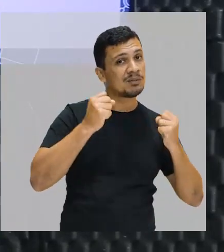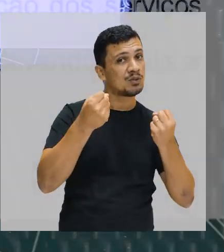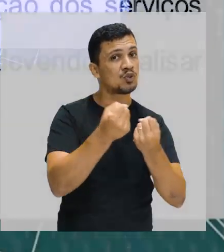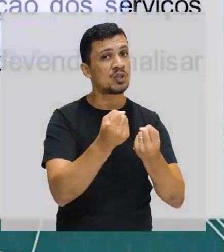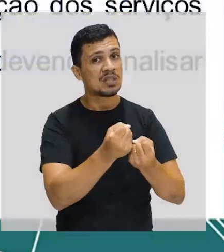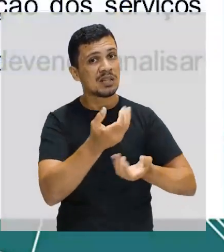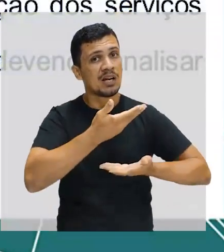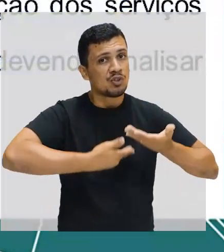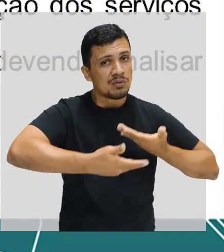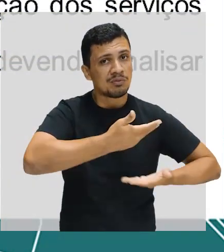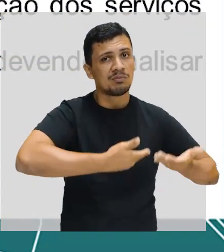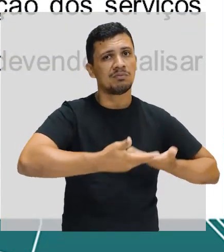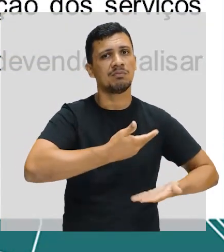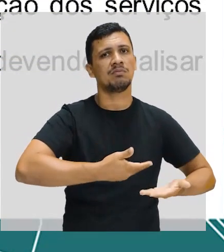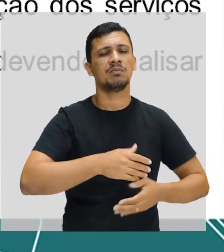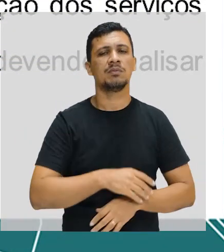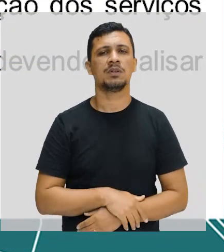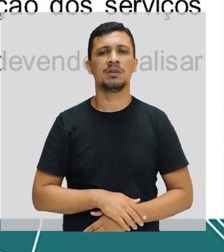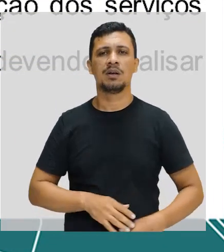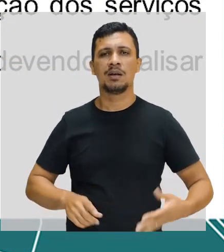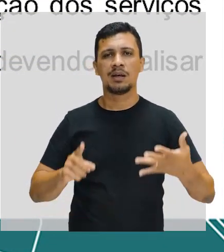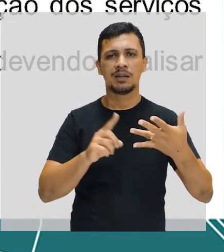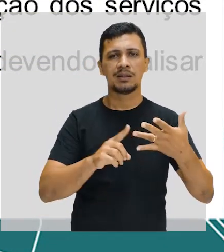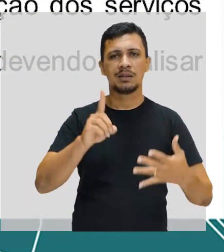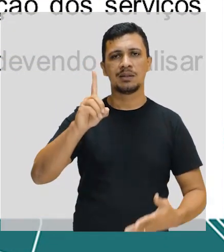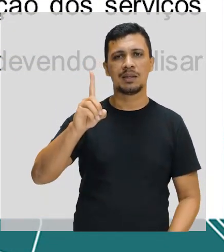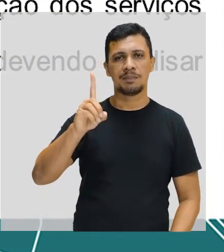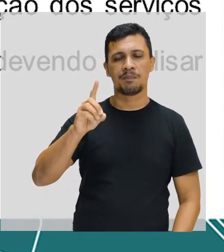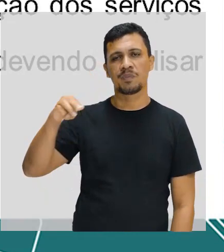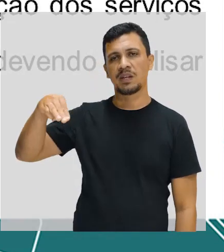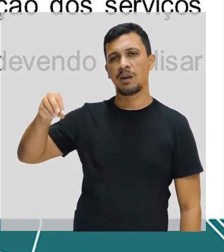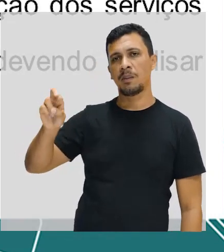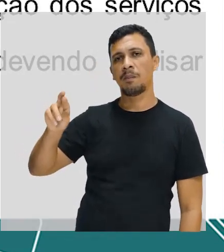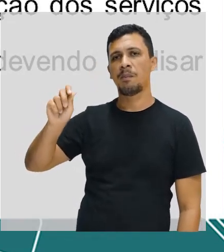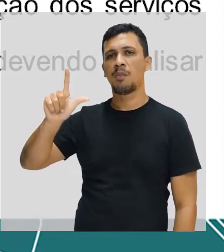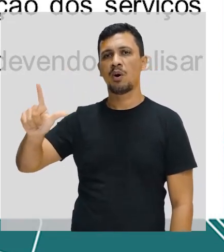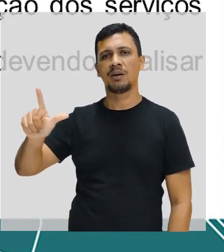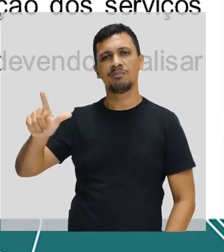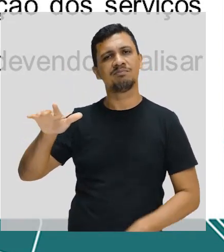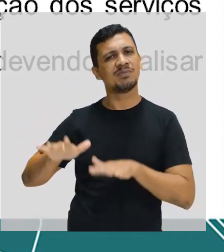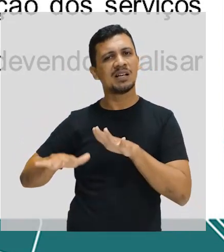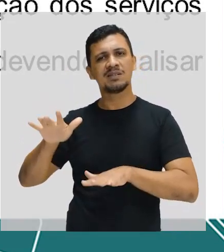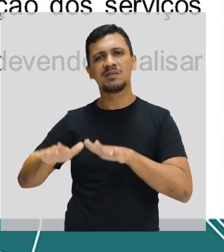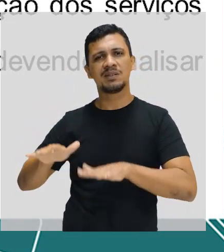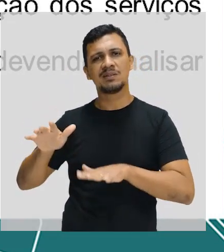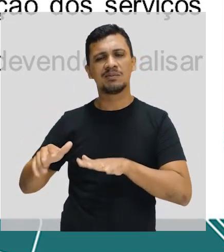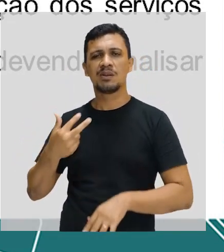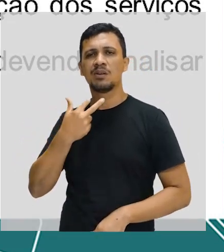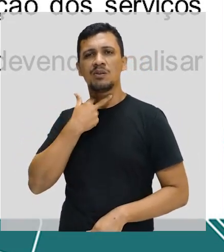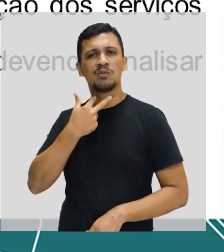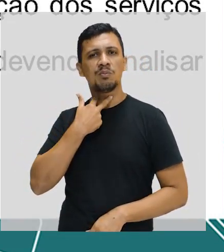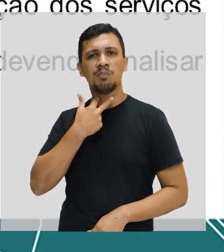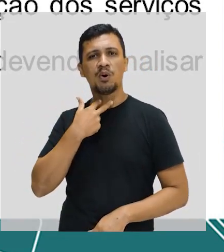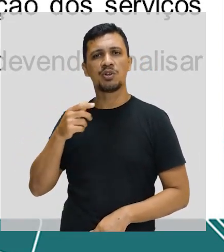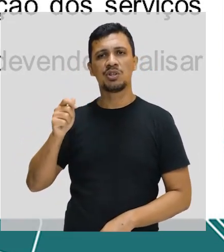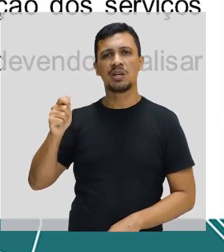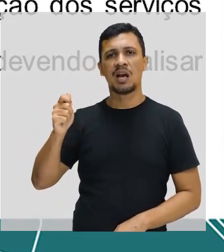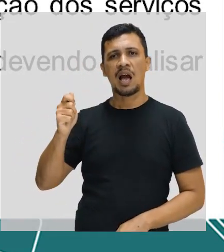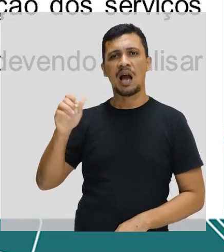conosco. Letra D. A moral nem sempre deve estar presente nas ações dos servidores públicos. Aqui ficou,